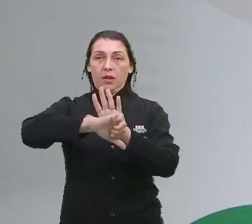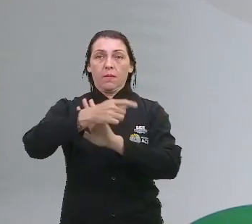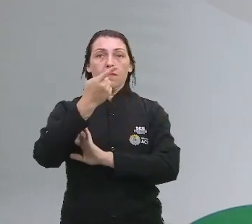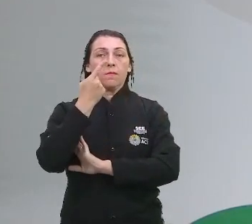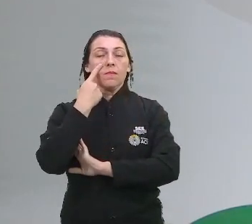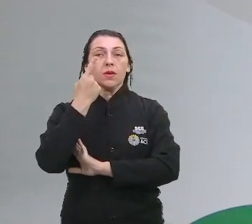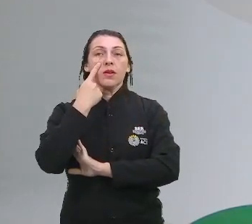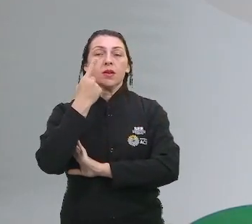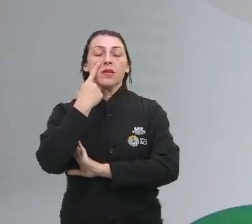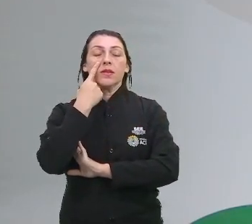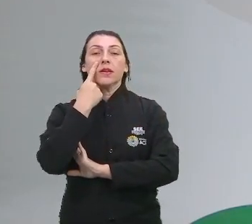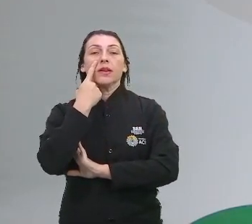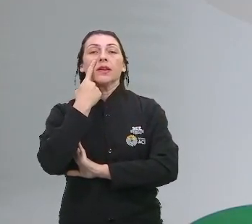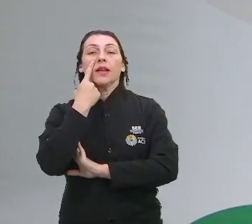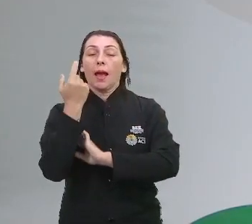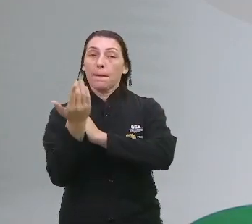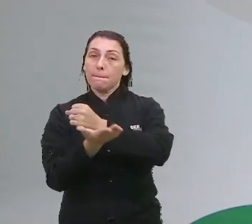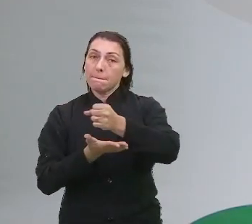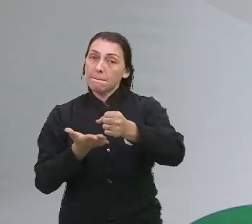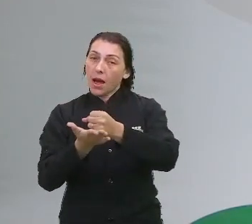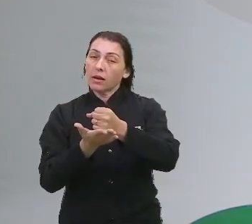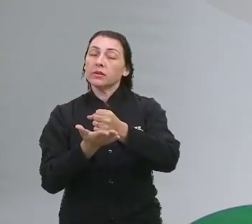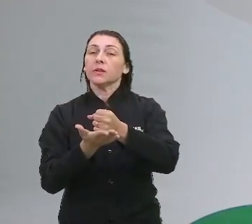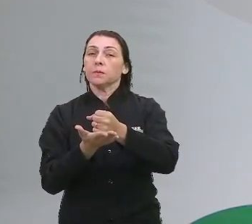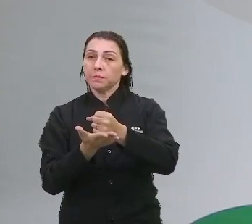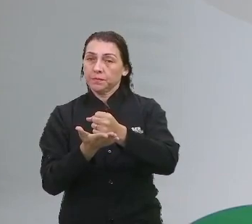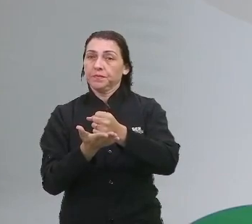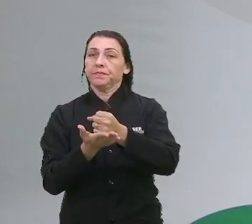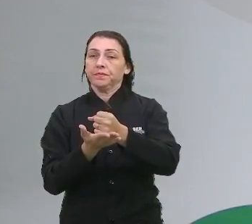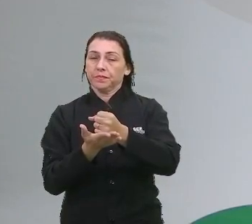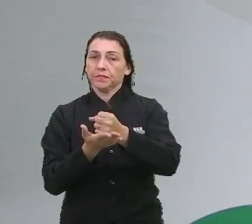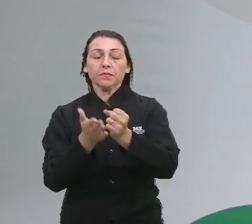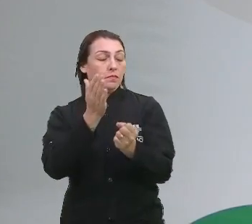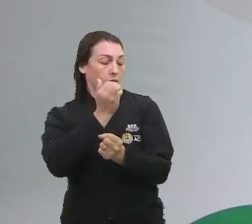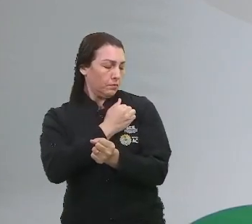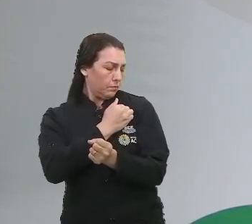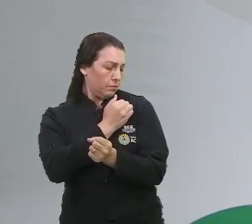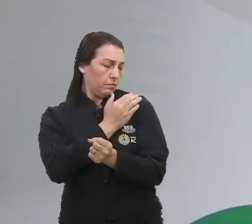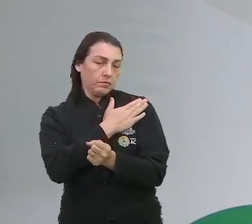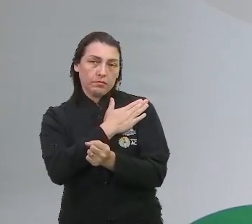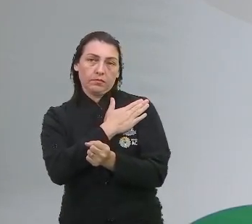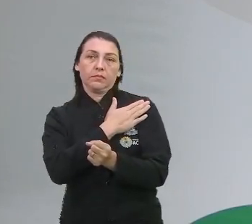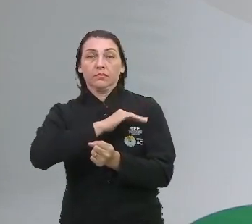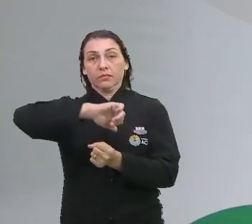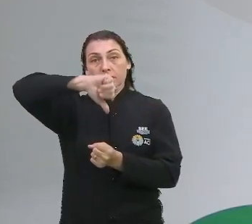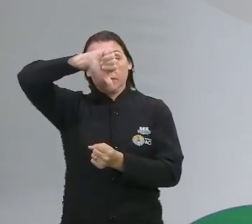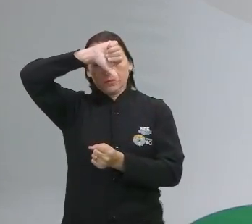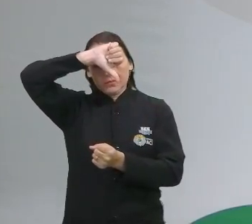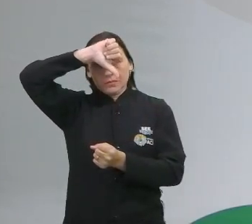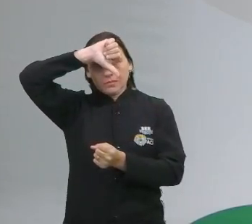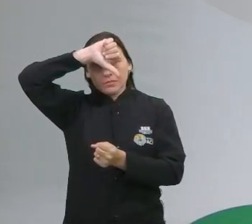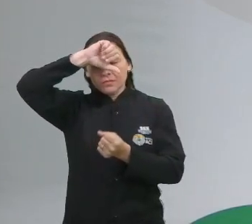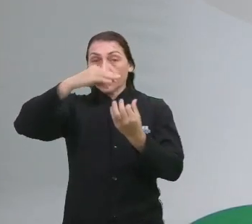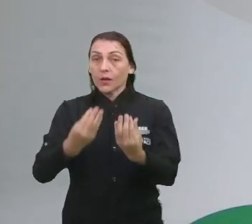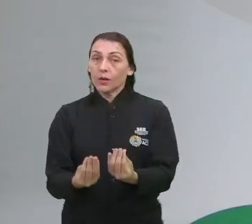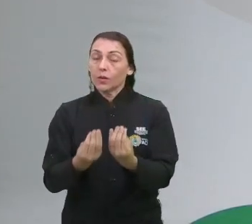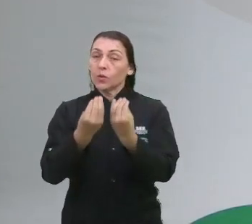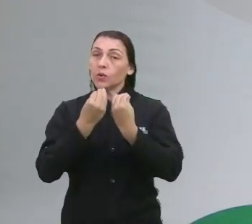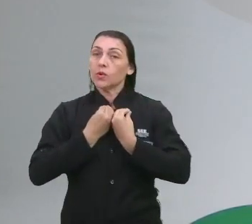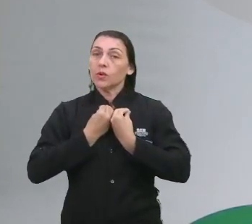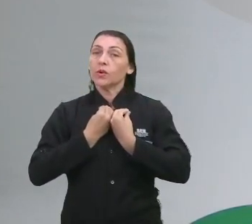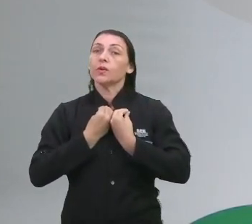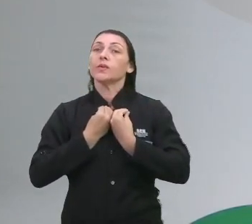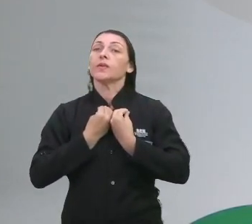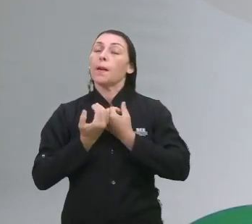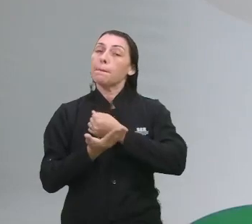que essa base, né, esse mapeamento acerca do preconceito, acerca do estereótipo, ele nos dá uma alicerce de